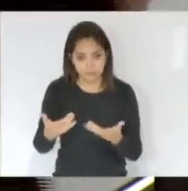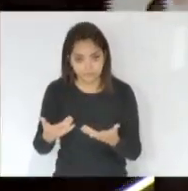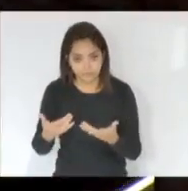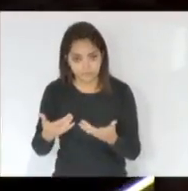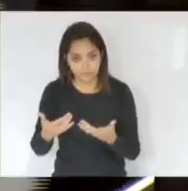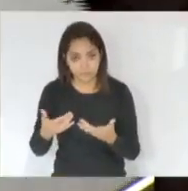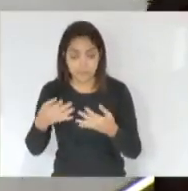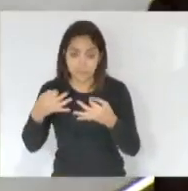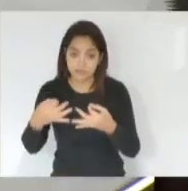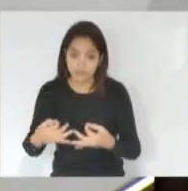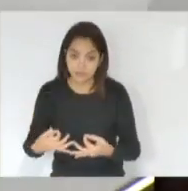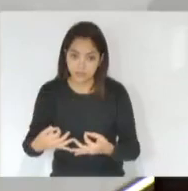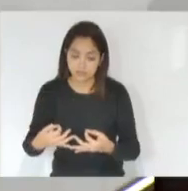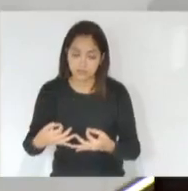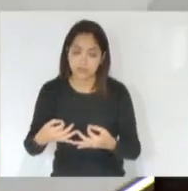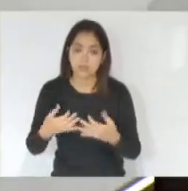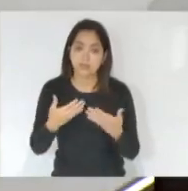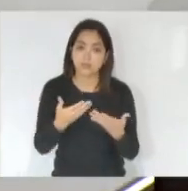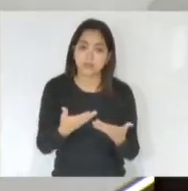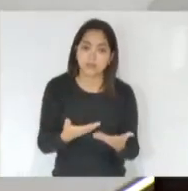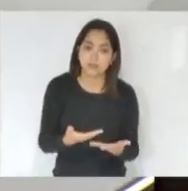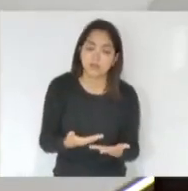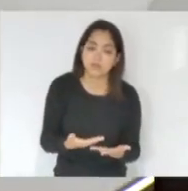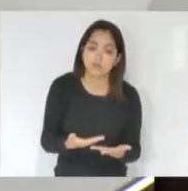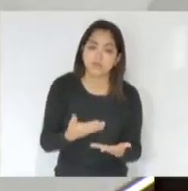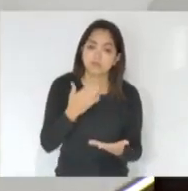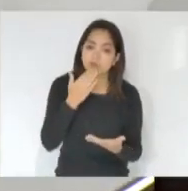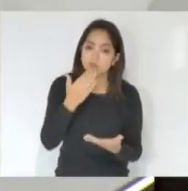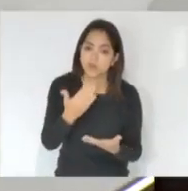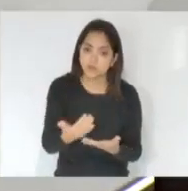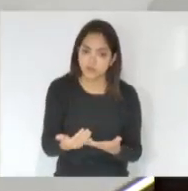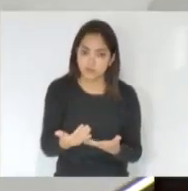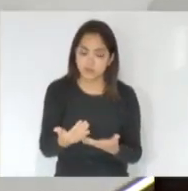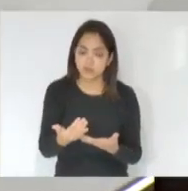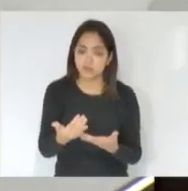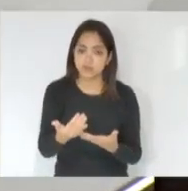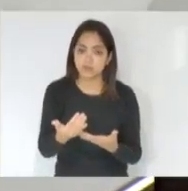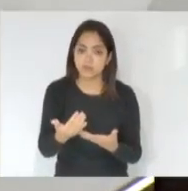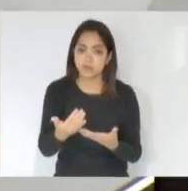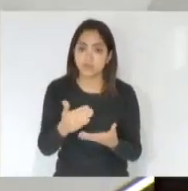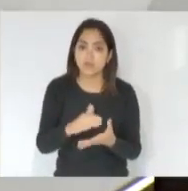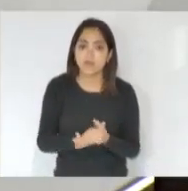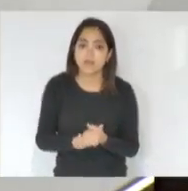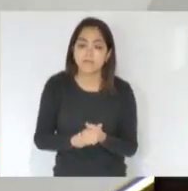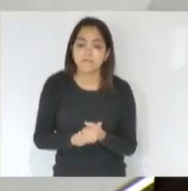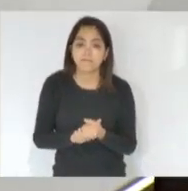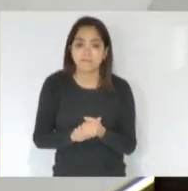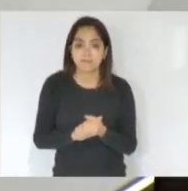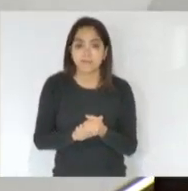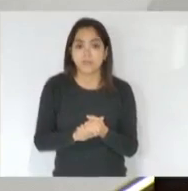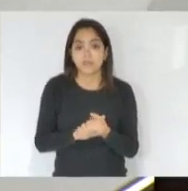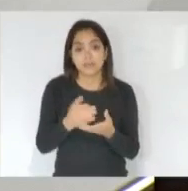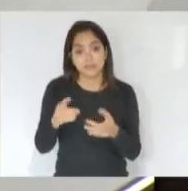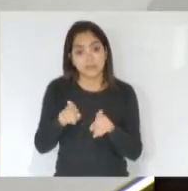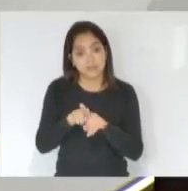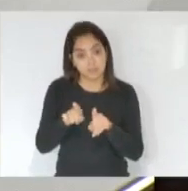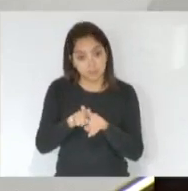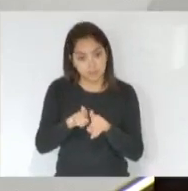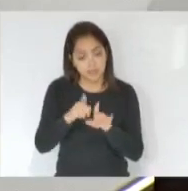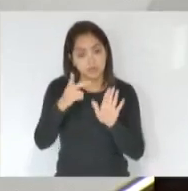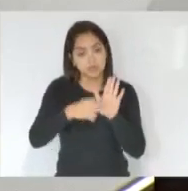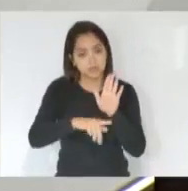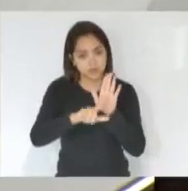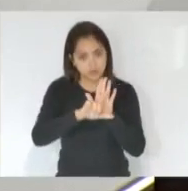feito correto. Então, deixo aqui o meu pedido da apreciação nessa casa do projeto de lei que aqui